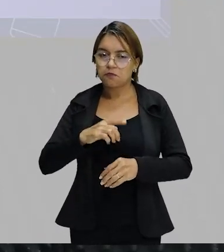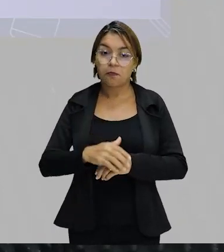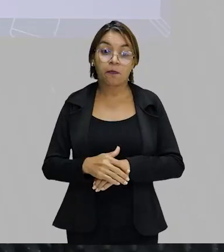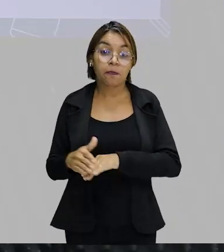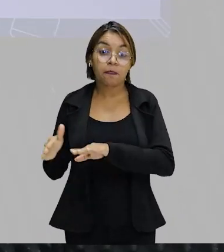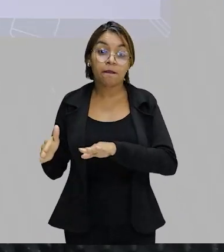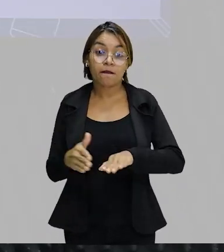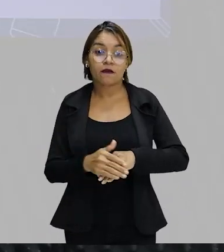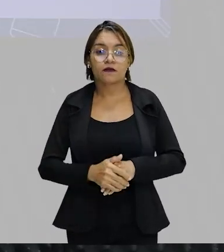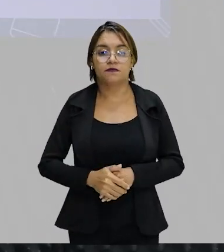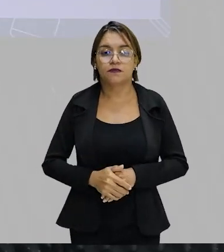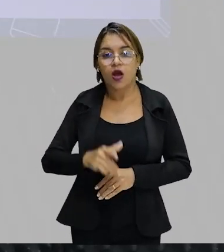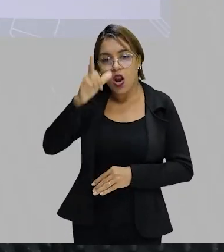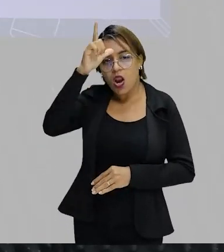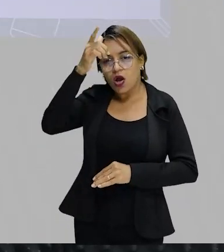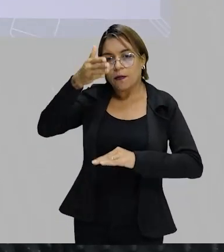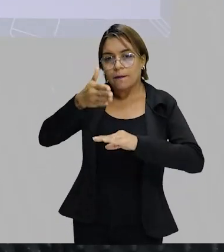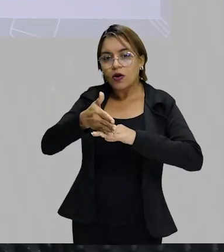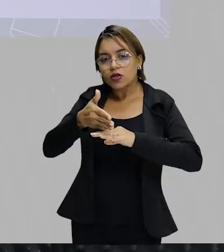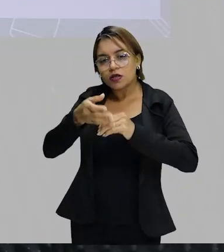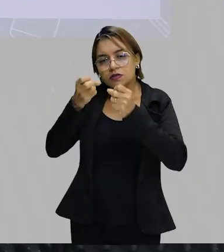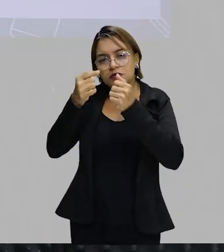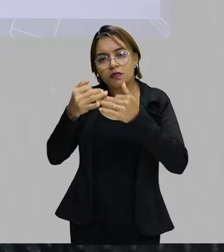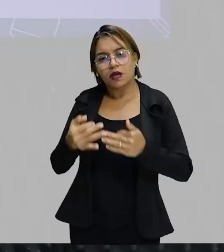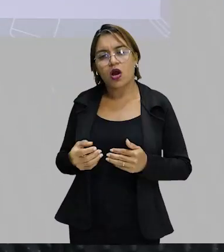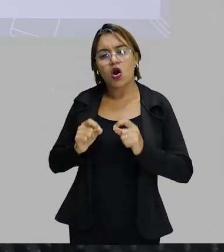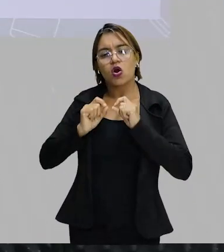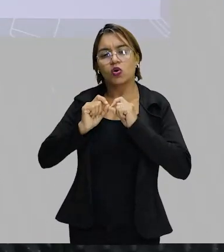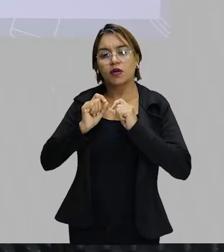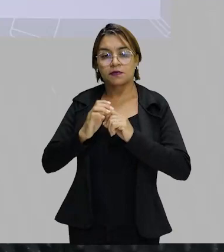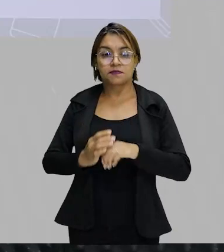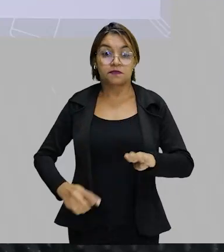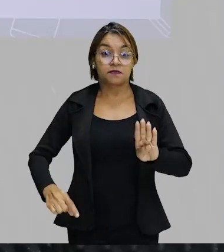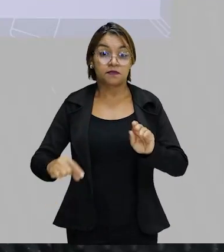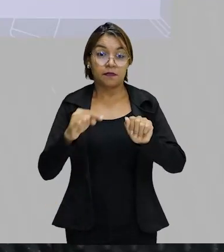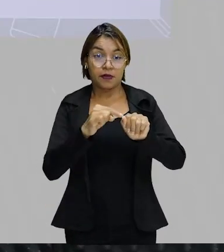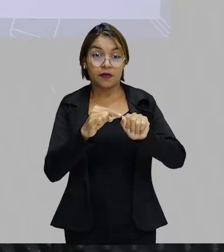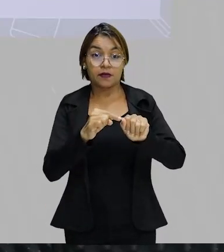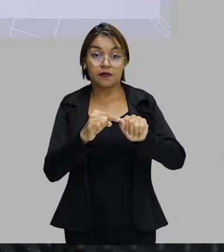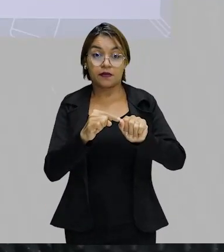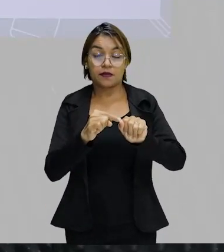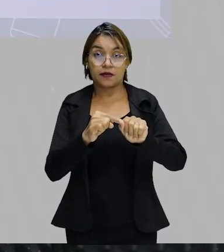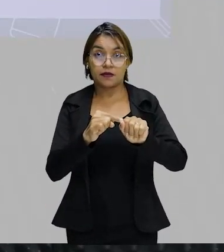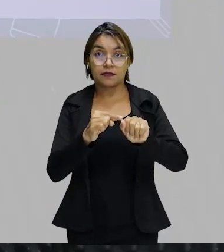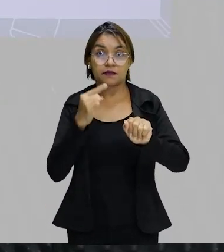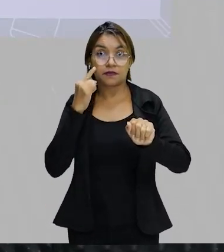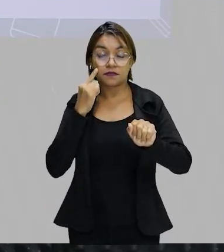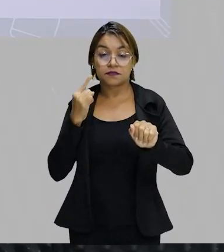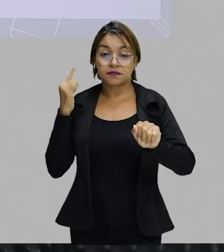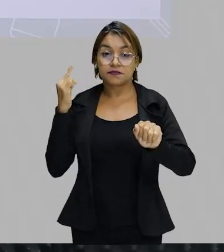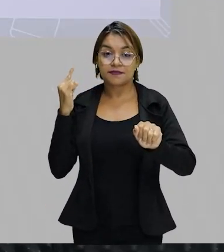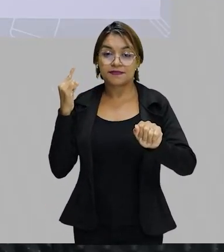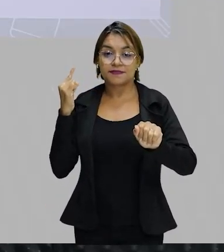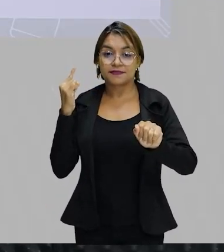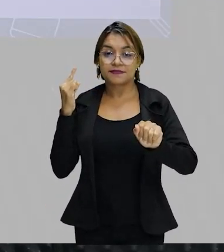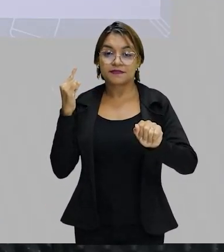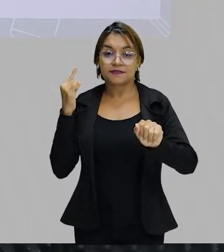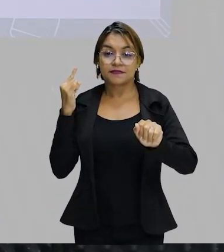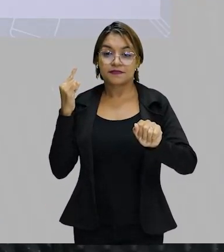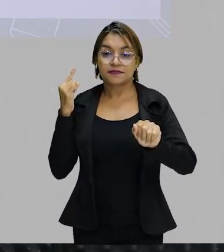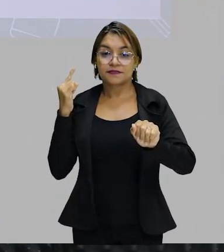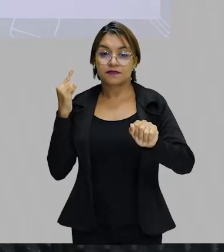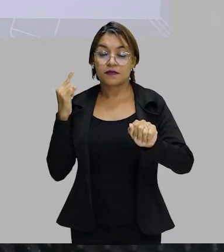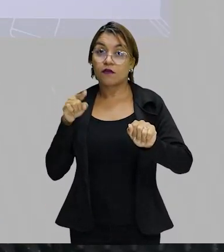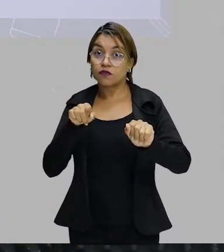Sobre a lógica moderna, podemos dizer que tratou apenas da informalidade do pensamento. Você sabe que a